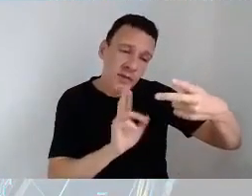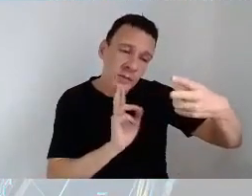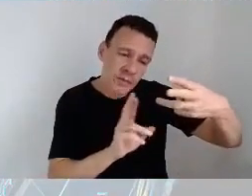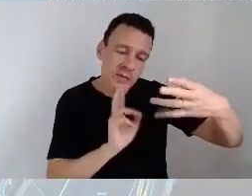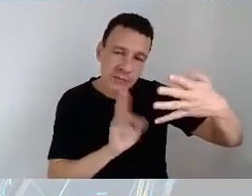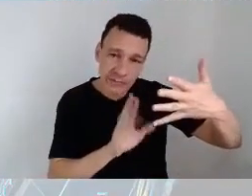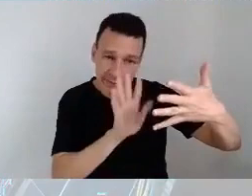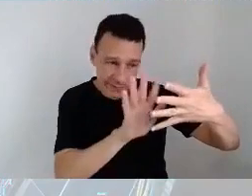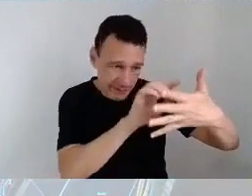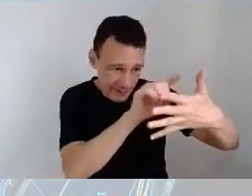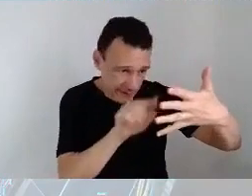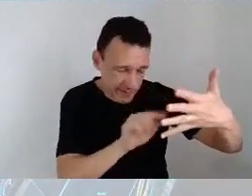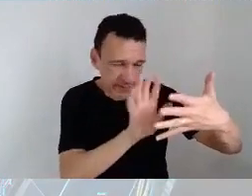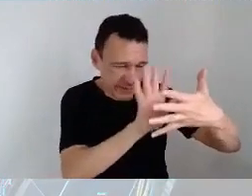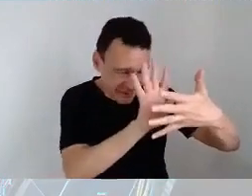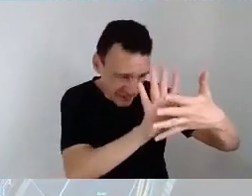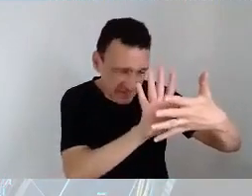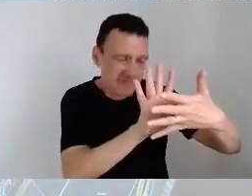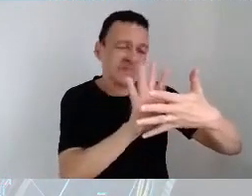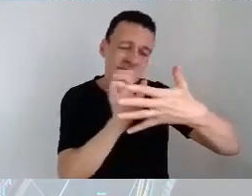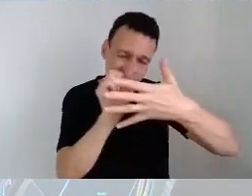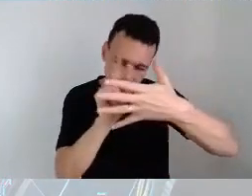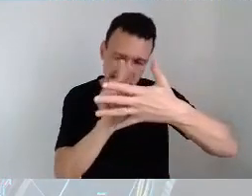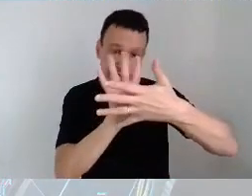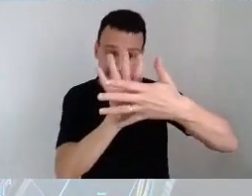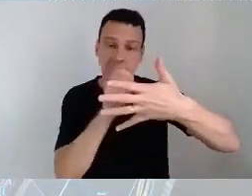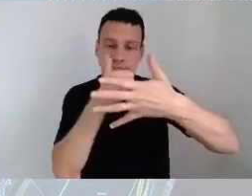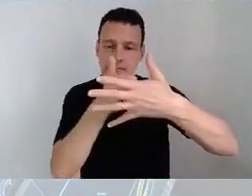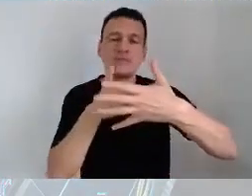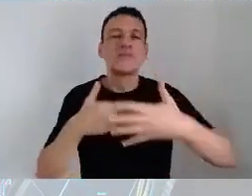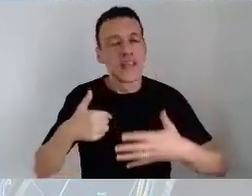minha melhor estratégia.